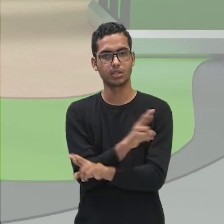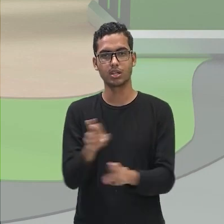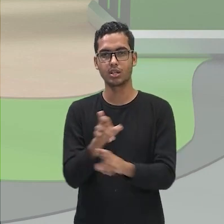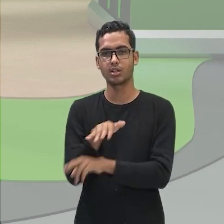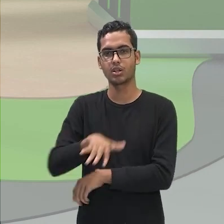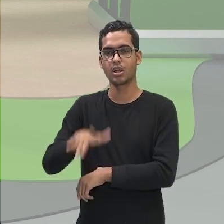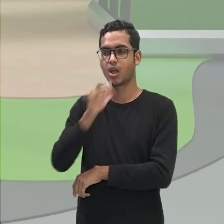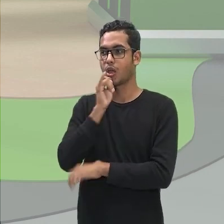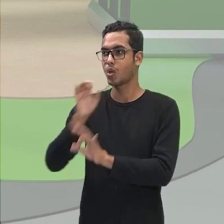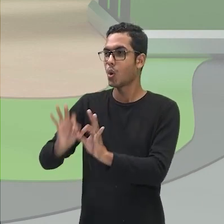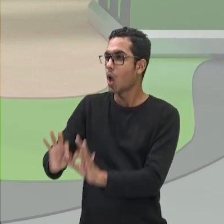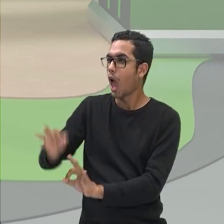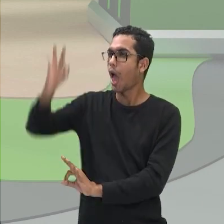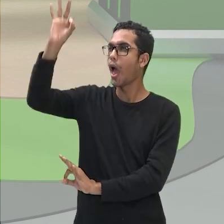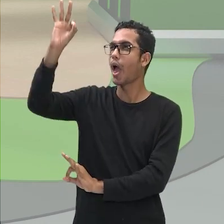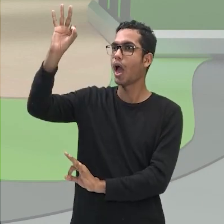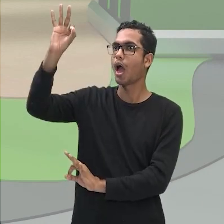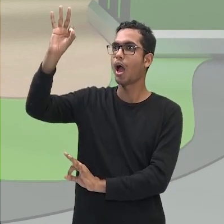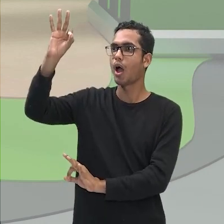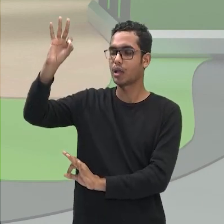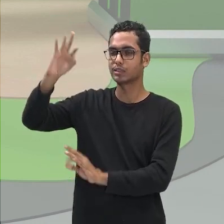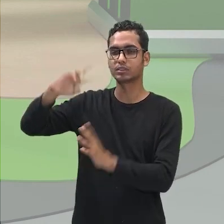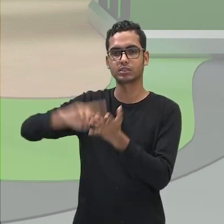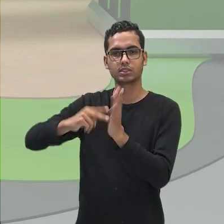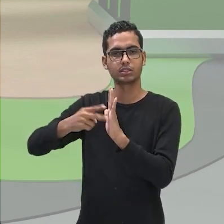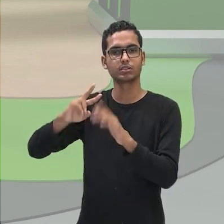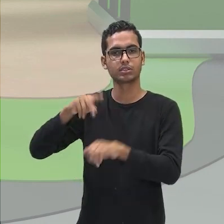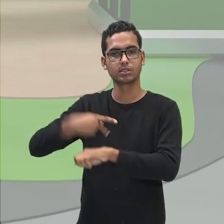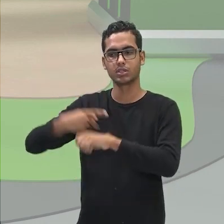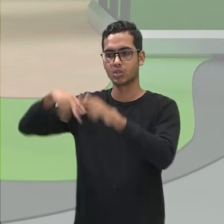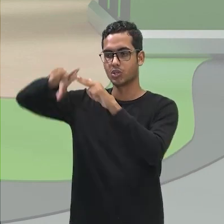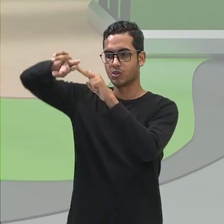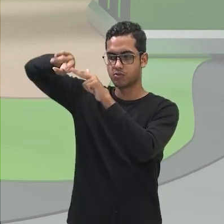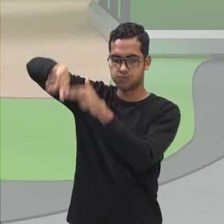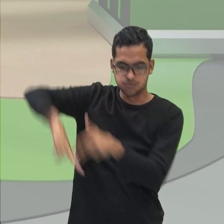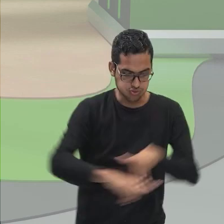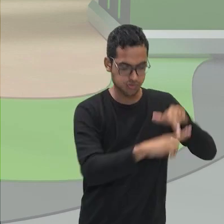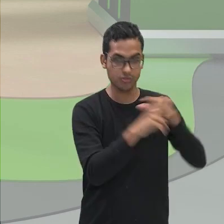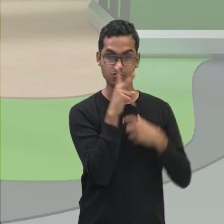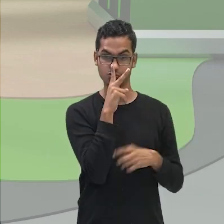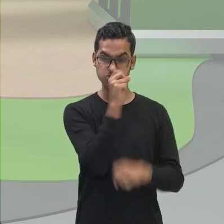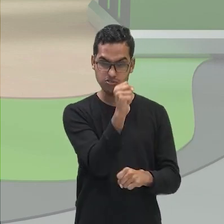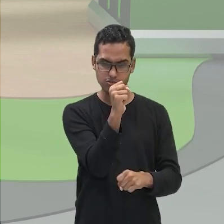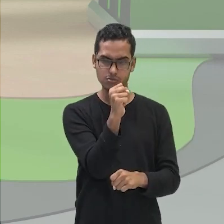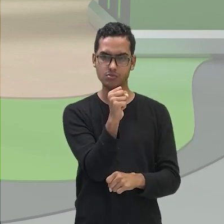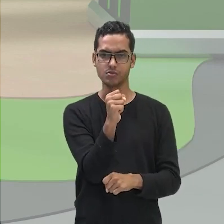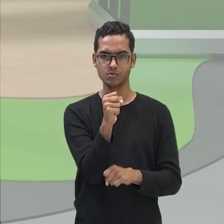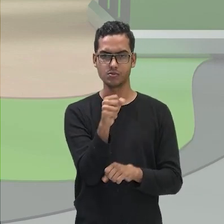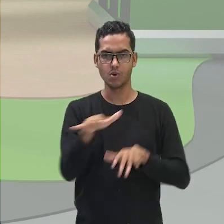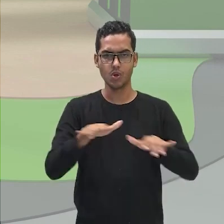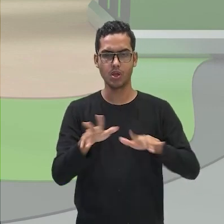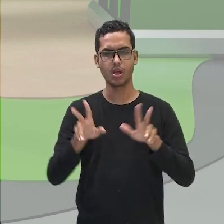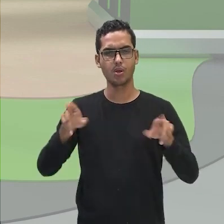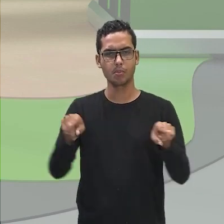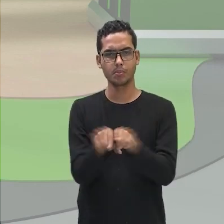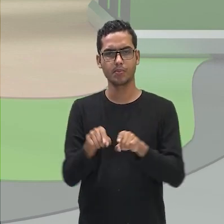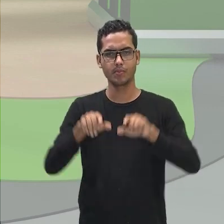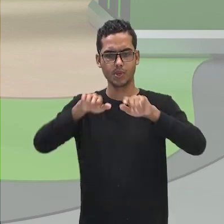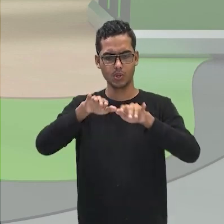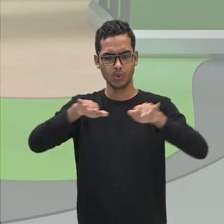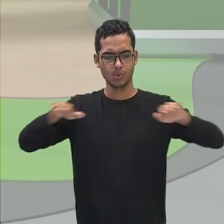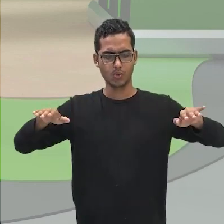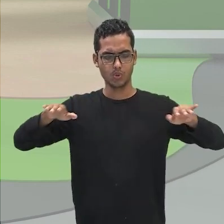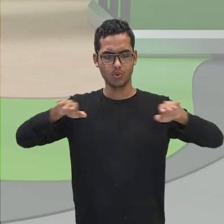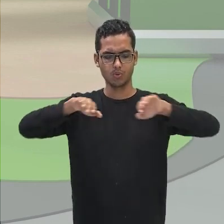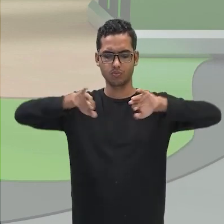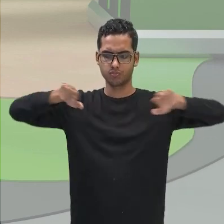ali, vai influenciar mais nessa energia potencial. Então, você viu que essa rampa, ela tem esse formato de U, né? E em cima ele está acumulando ali